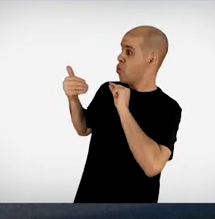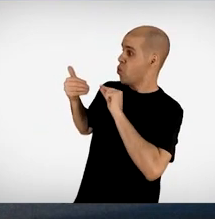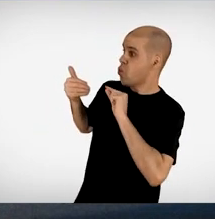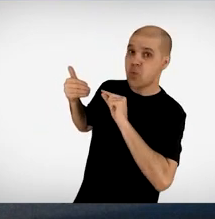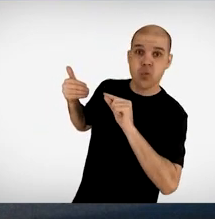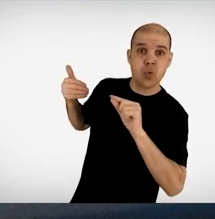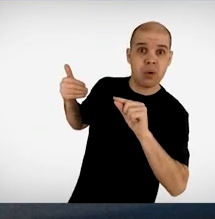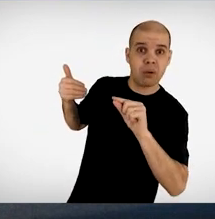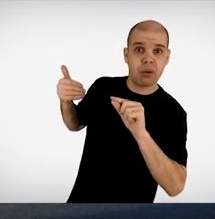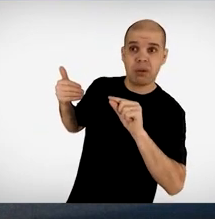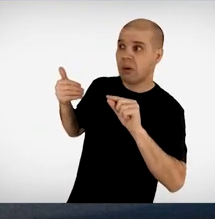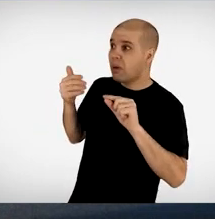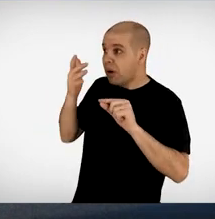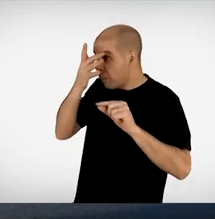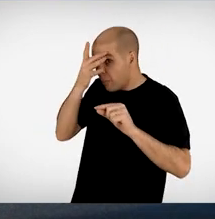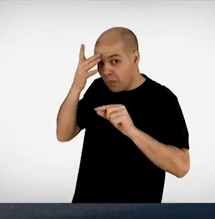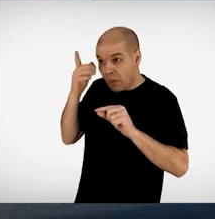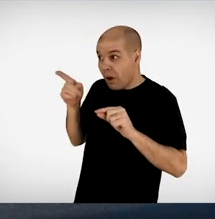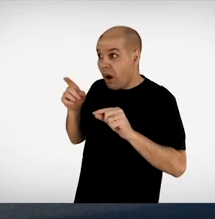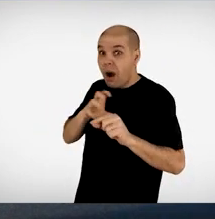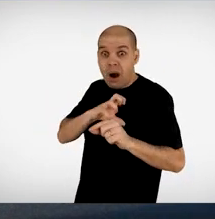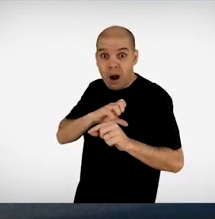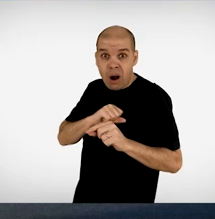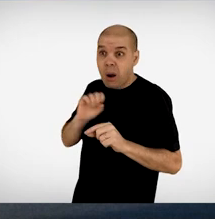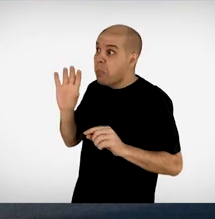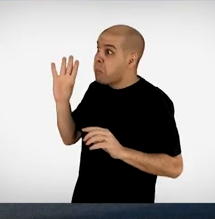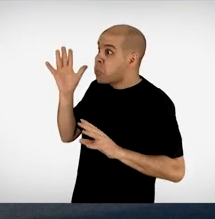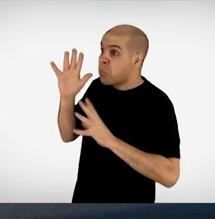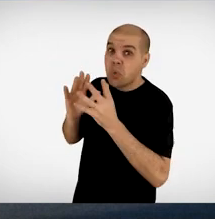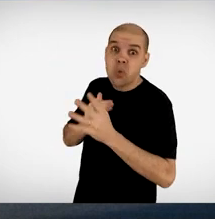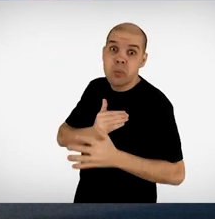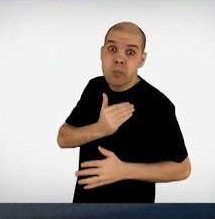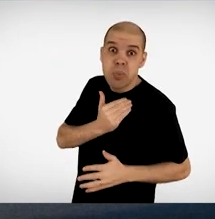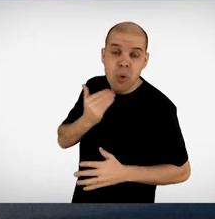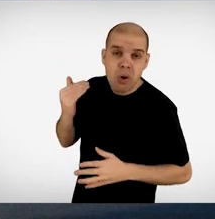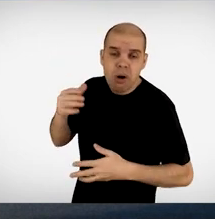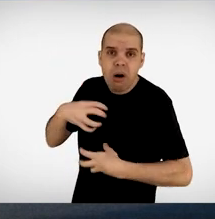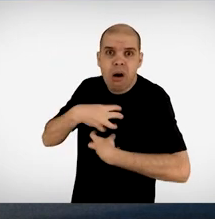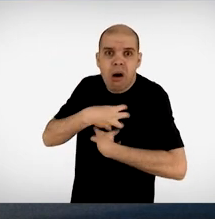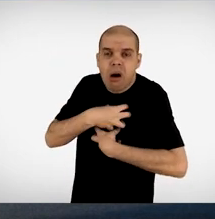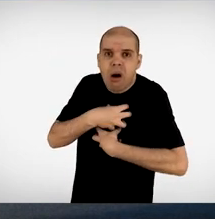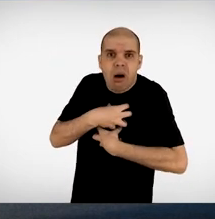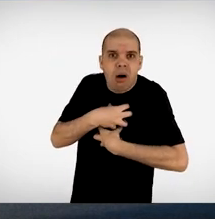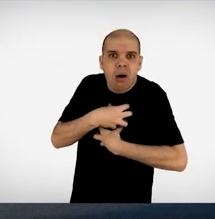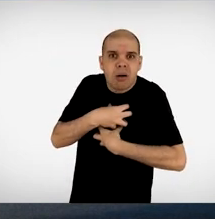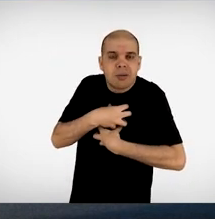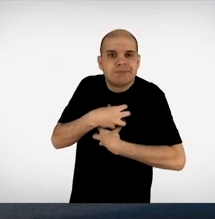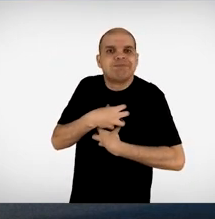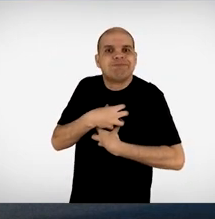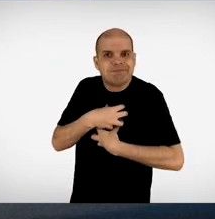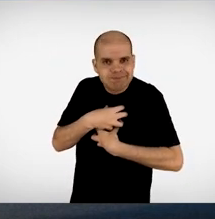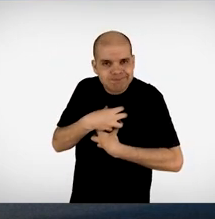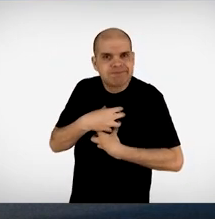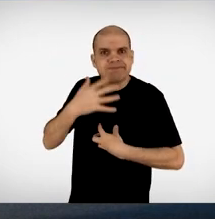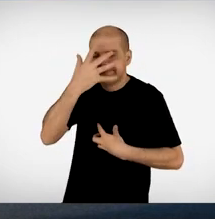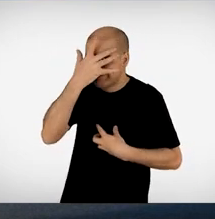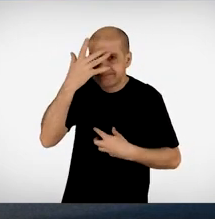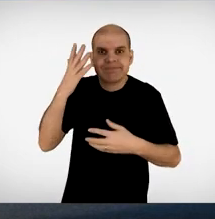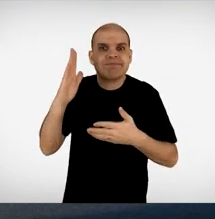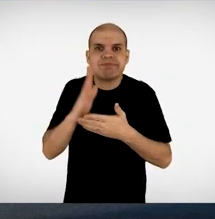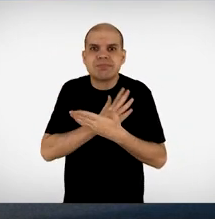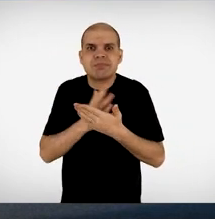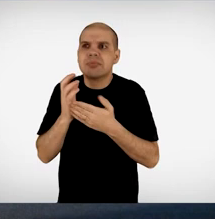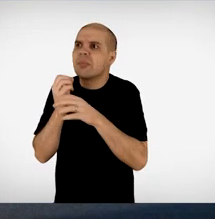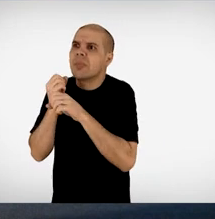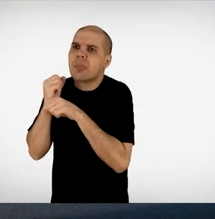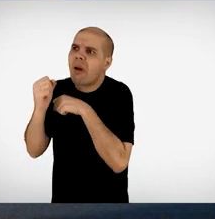vida, às vezes pela própria morte de alguém, às vezes sei lá por quê. E tem pessoas que nunca percebem. Elas,